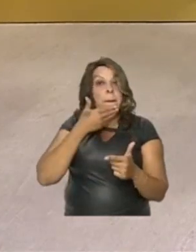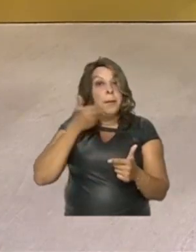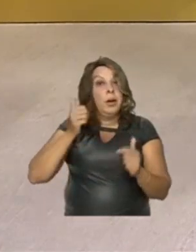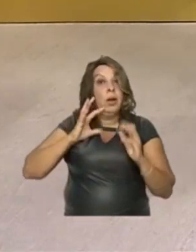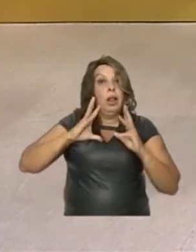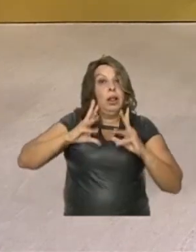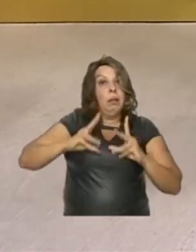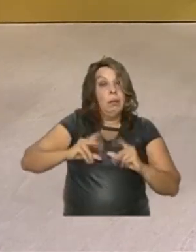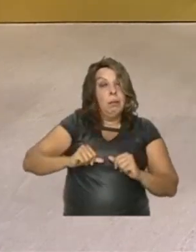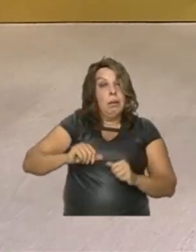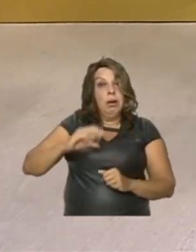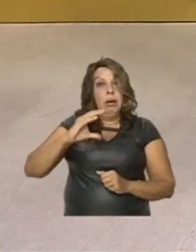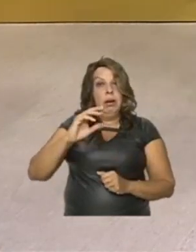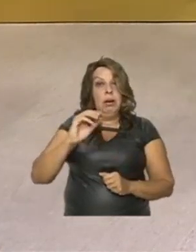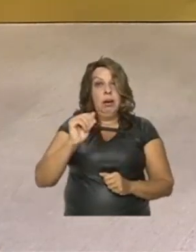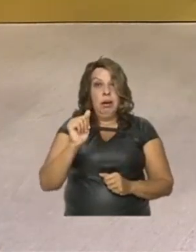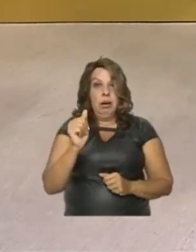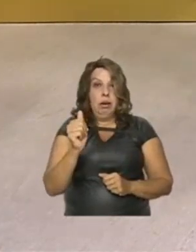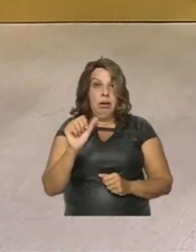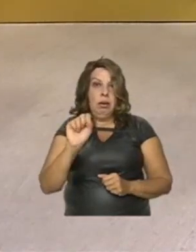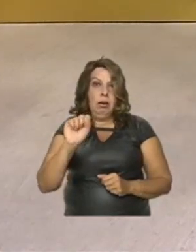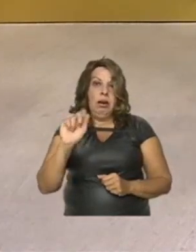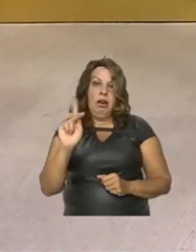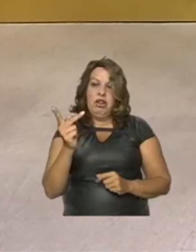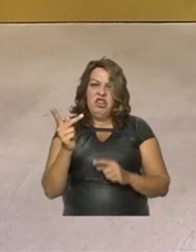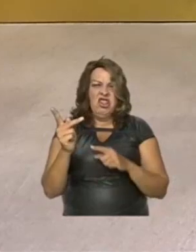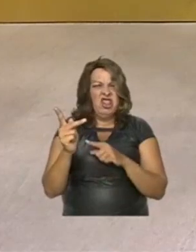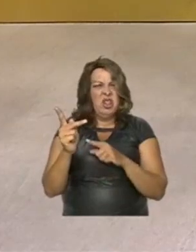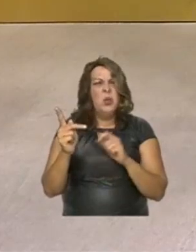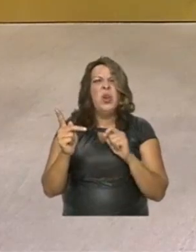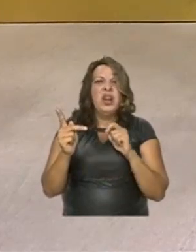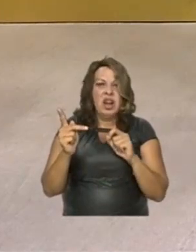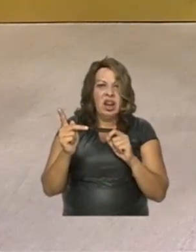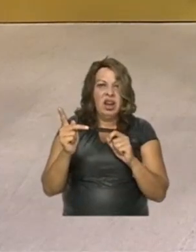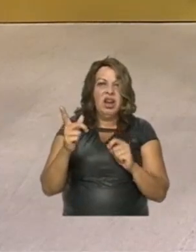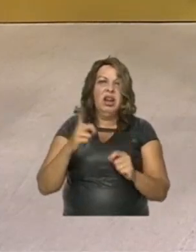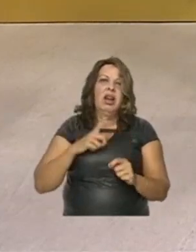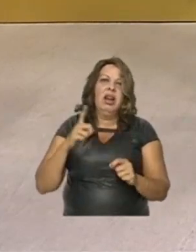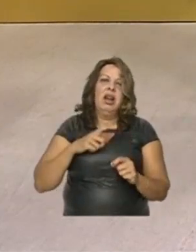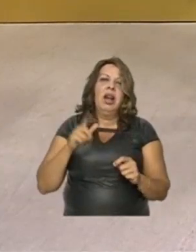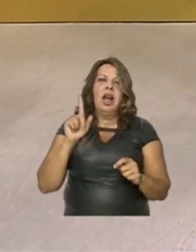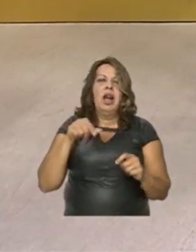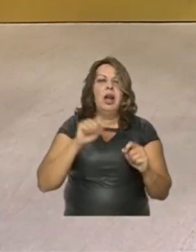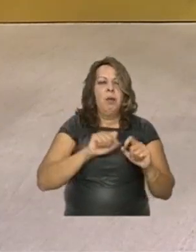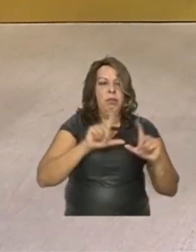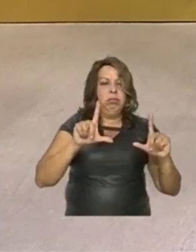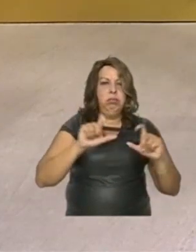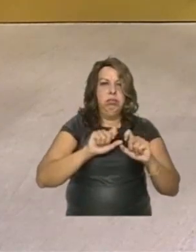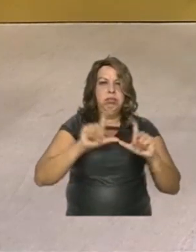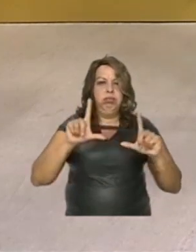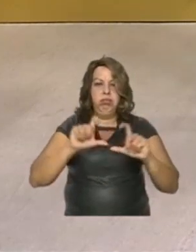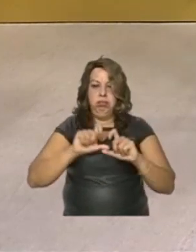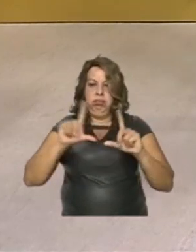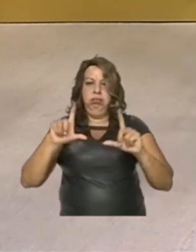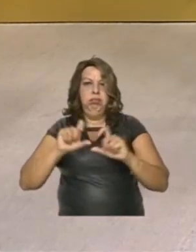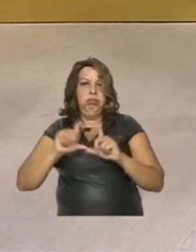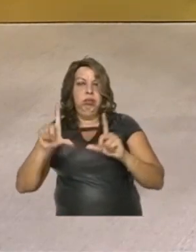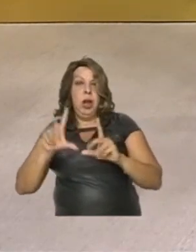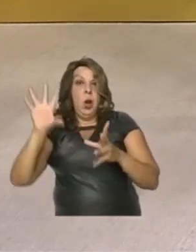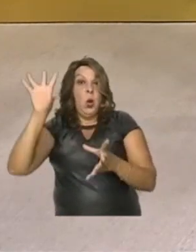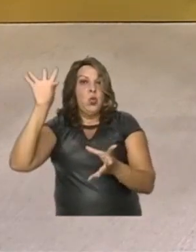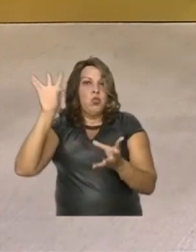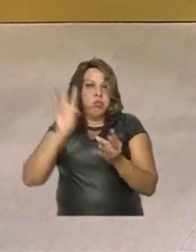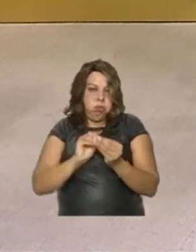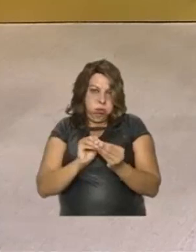que é o cache que eu descobri, que eu também não sabia. É quando a gente fica com várias janelinhas abertas, a gente vai, né? Então fecha todas